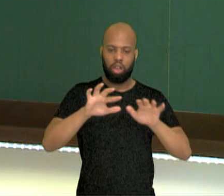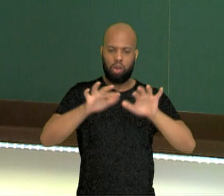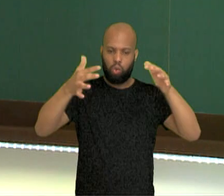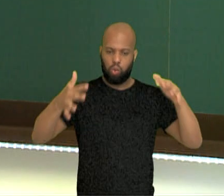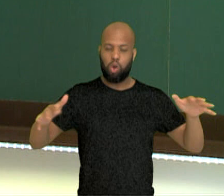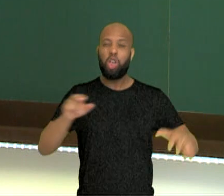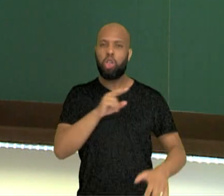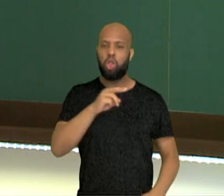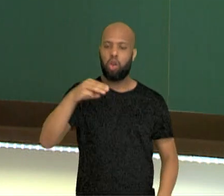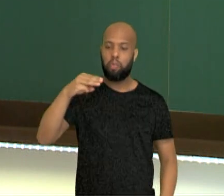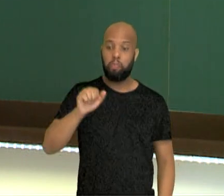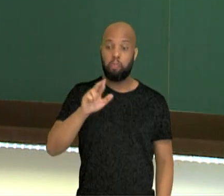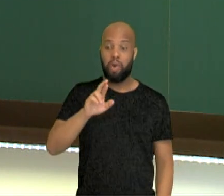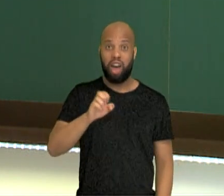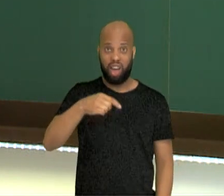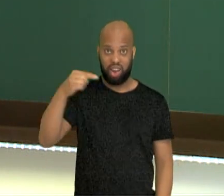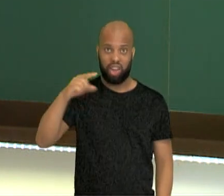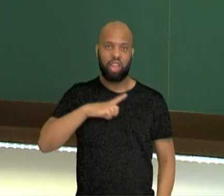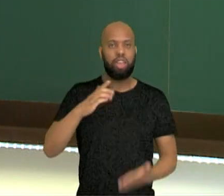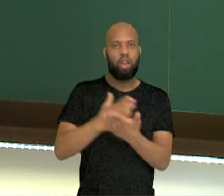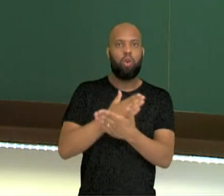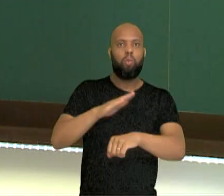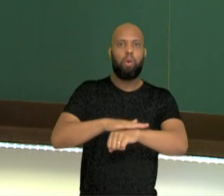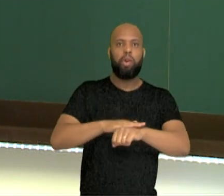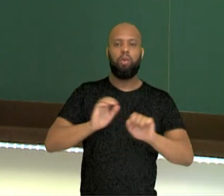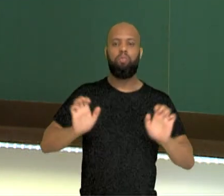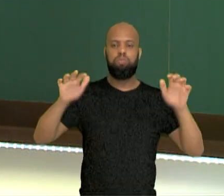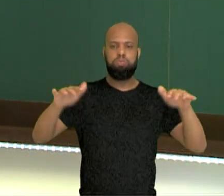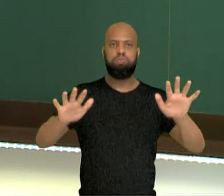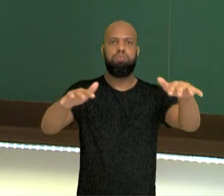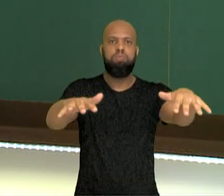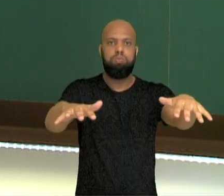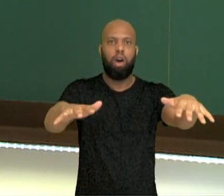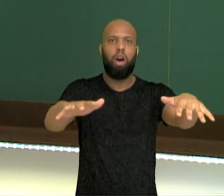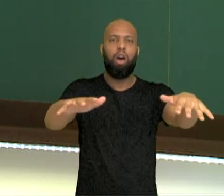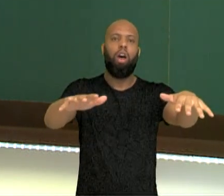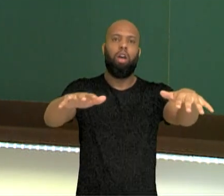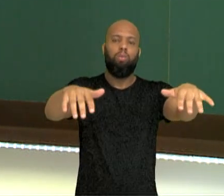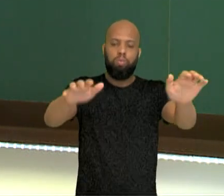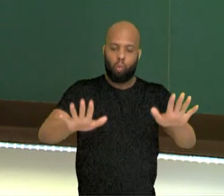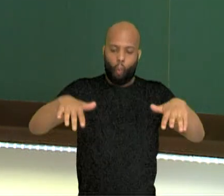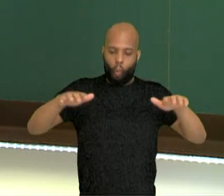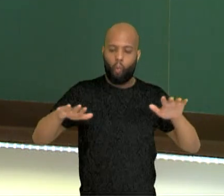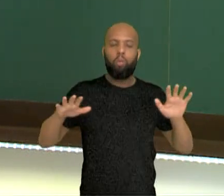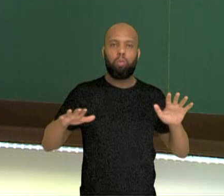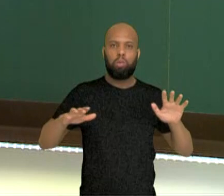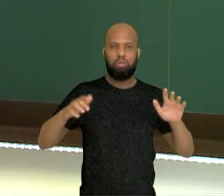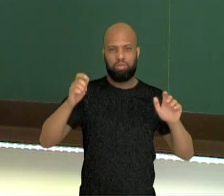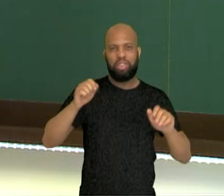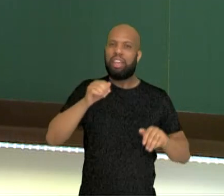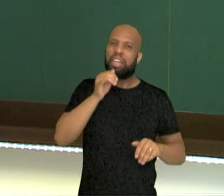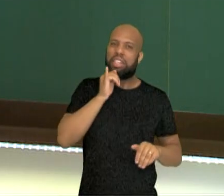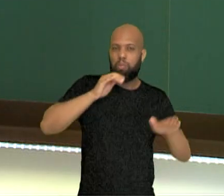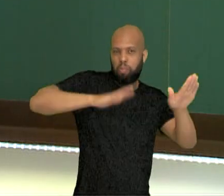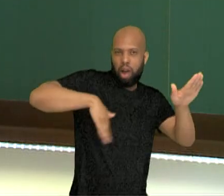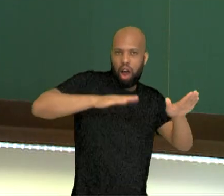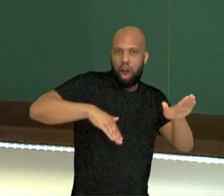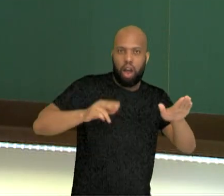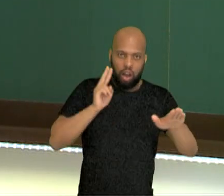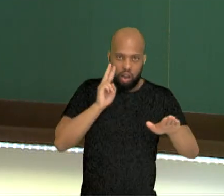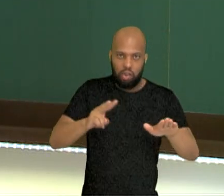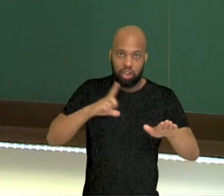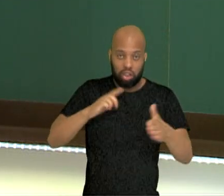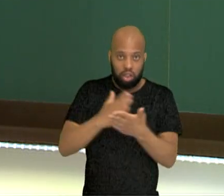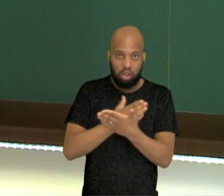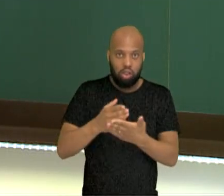maré, em alguns horários do dia, ela está alta, em outros horários ela está baixa, né? Isso é muito visível, né? Quando a gente vai lá para o litoral, tem